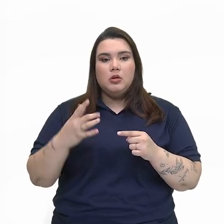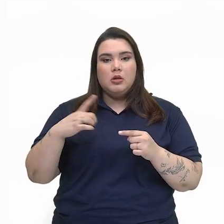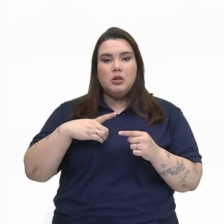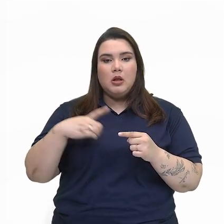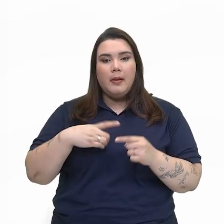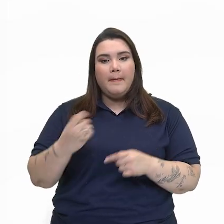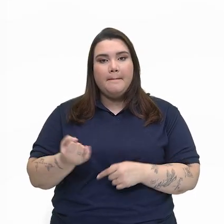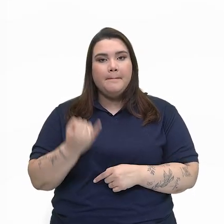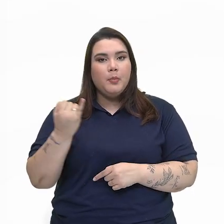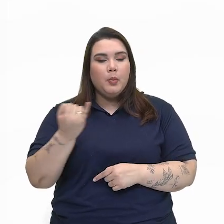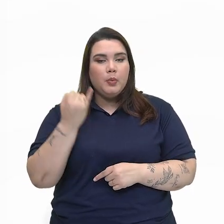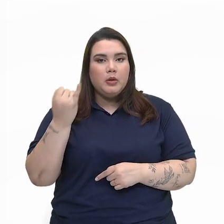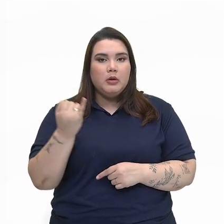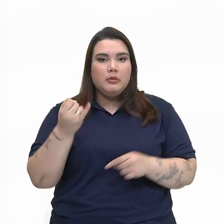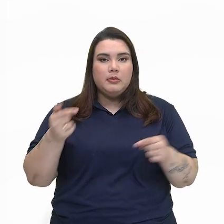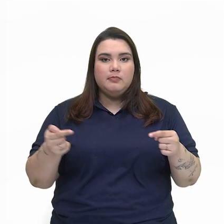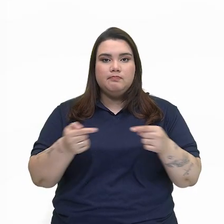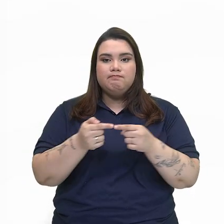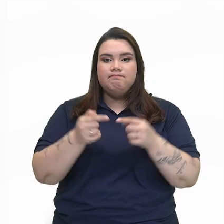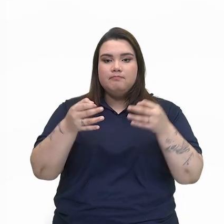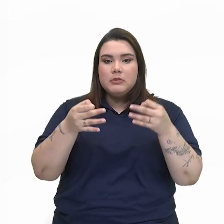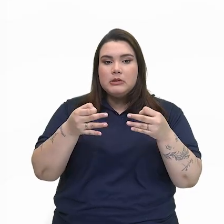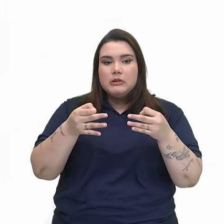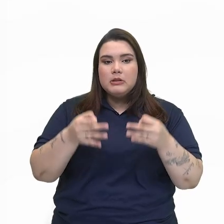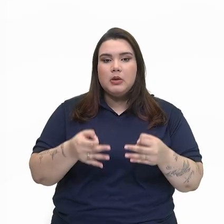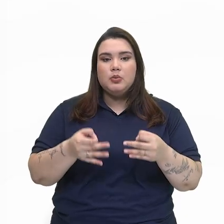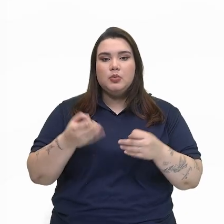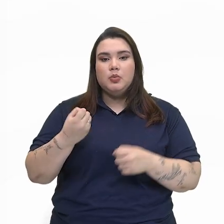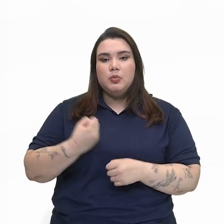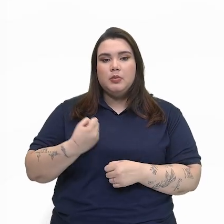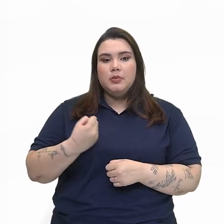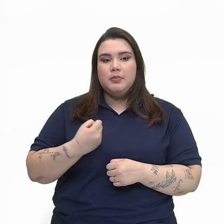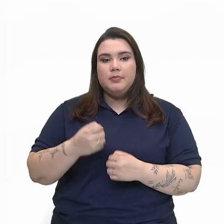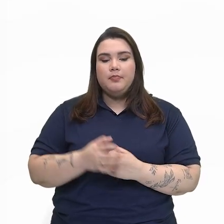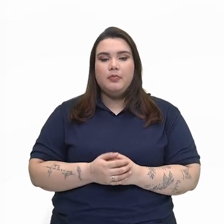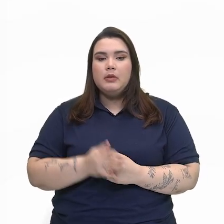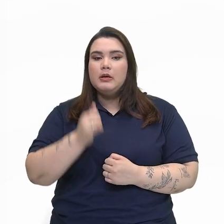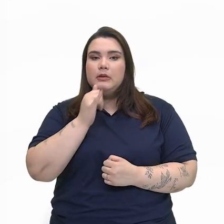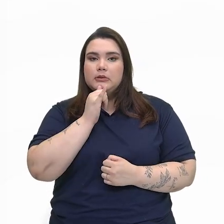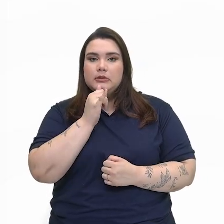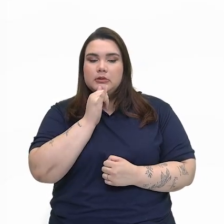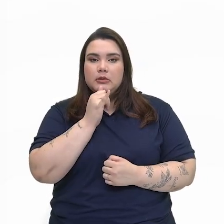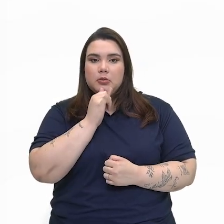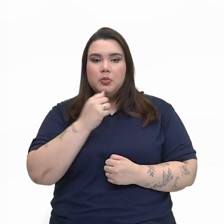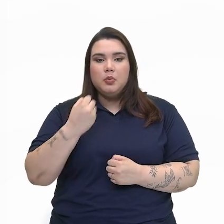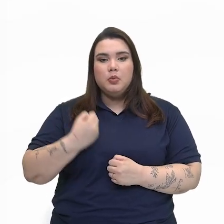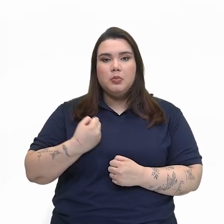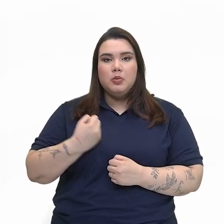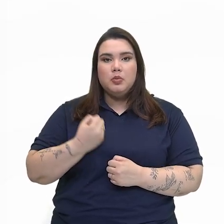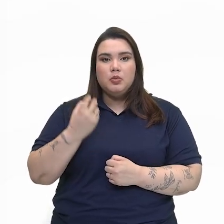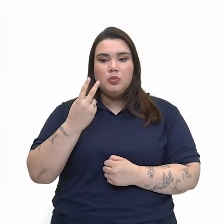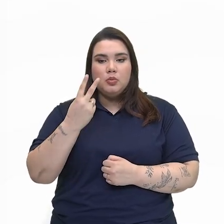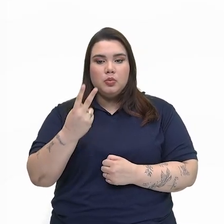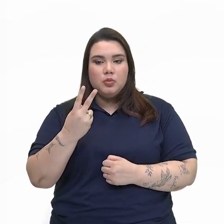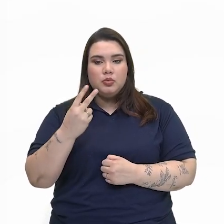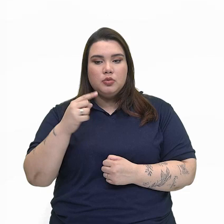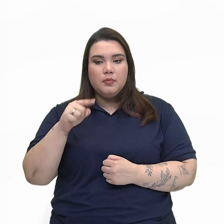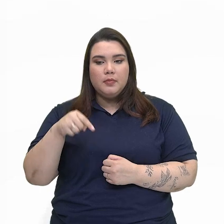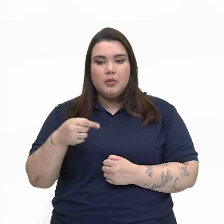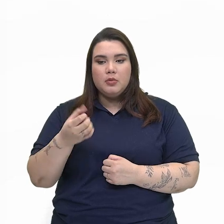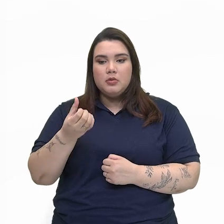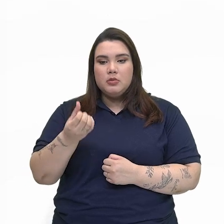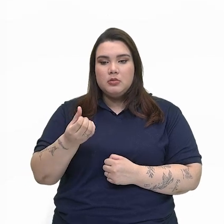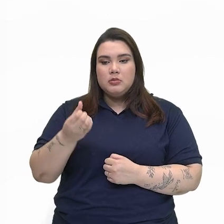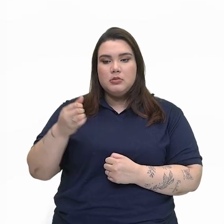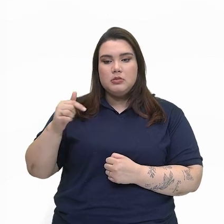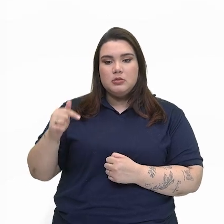têm importância na exatidão de um número. Como, por exemplo, o número que nós podemos ver aqui, o